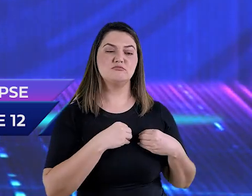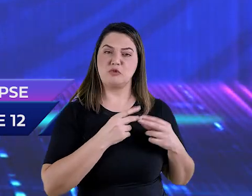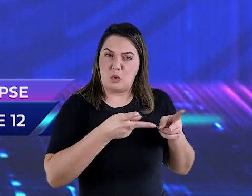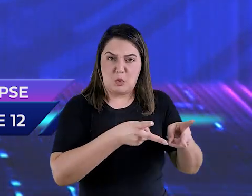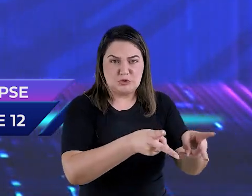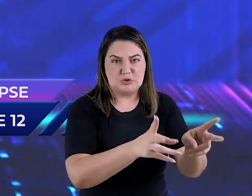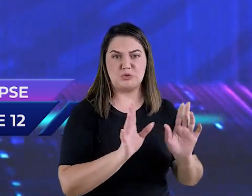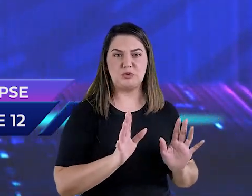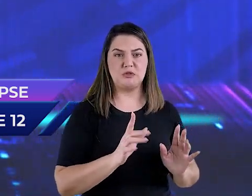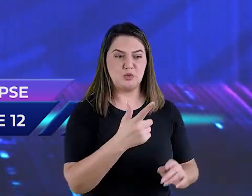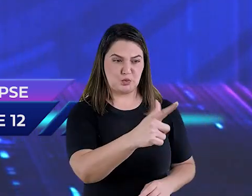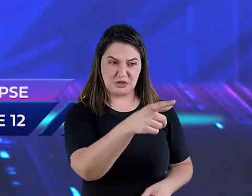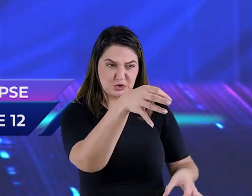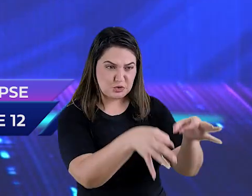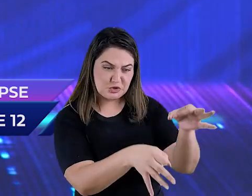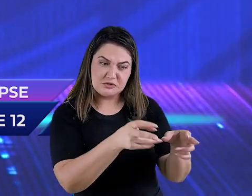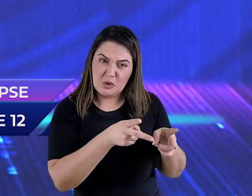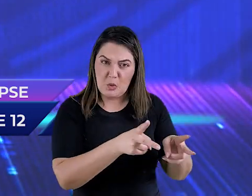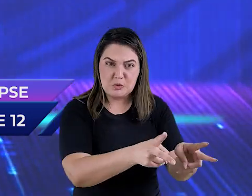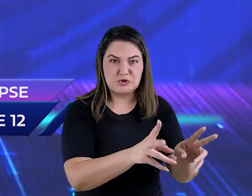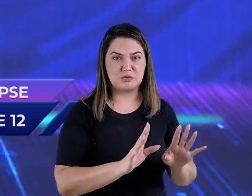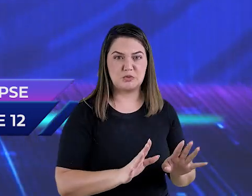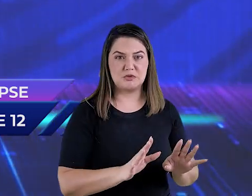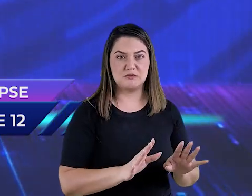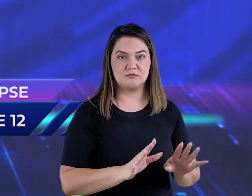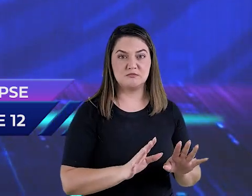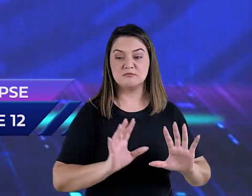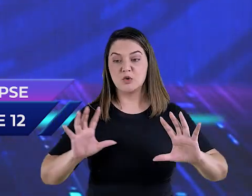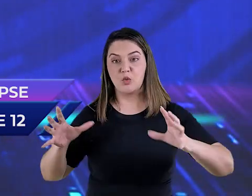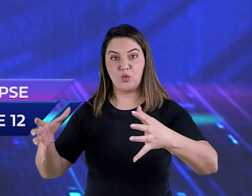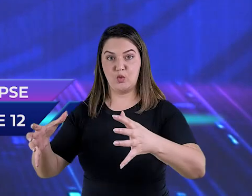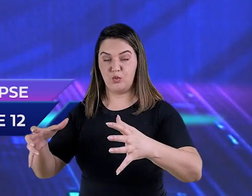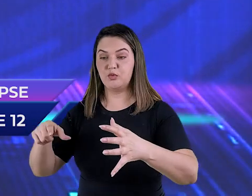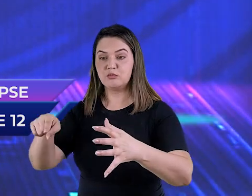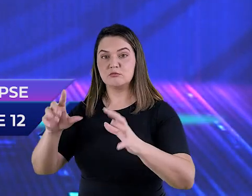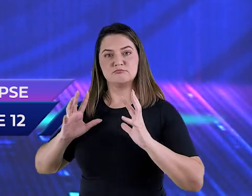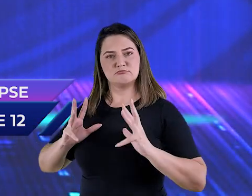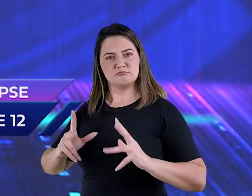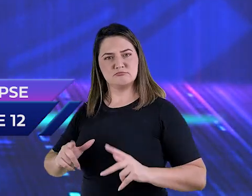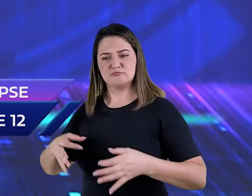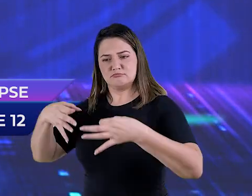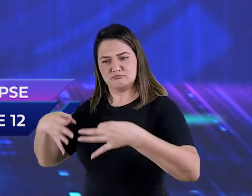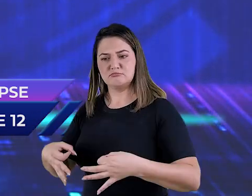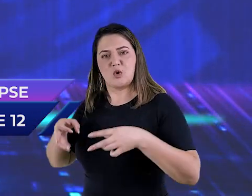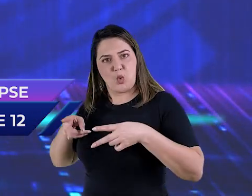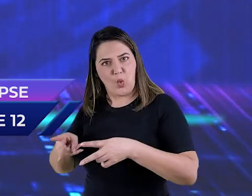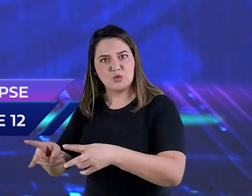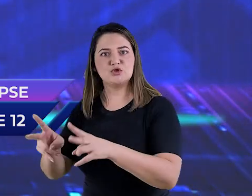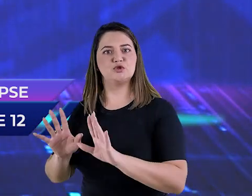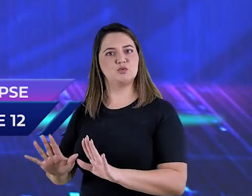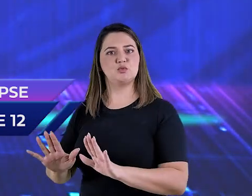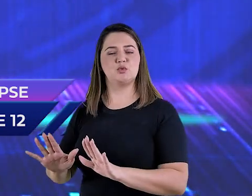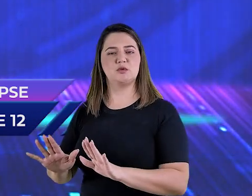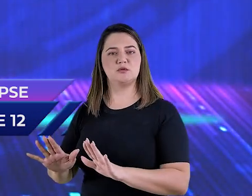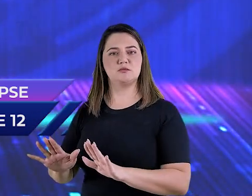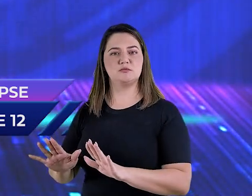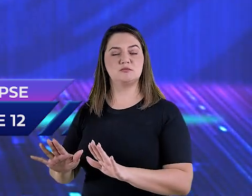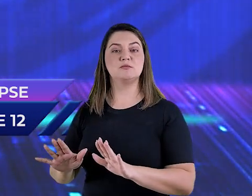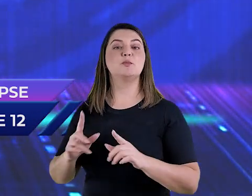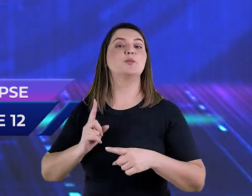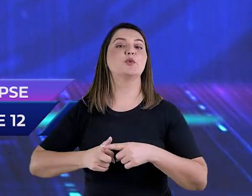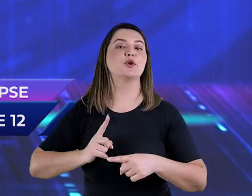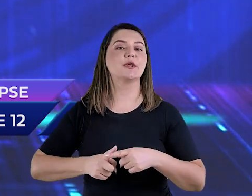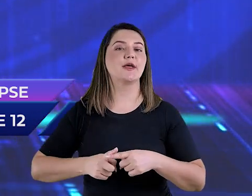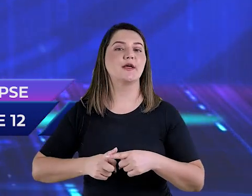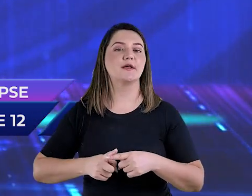justo continue na prática da justiça, e o santo continue a santificar-se. Versículo 12.